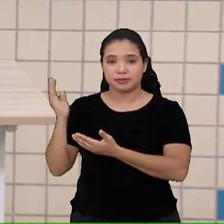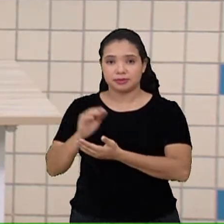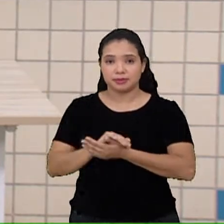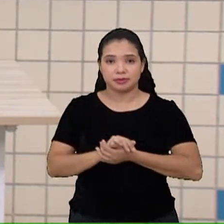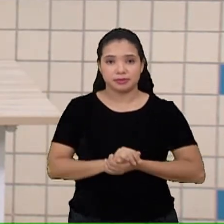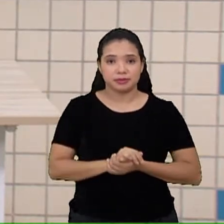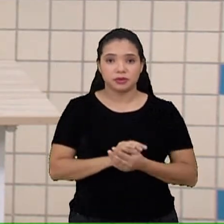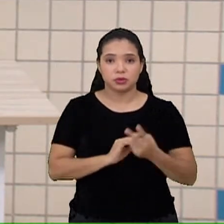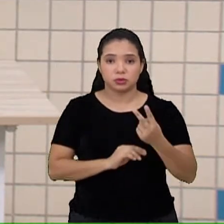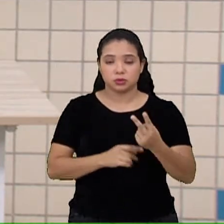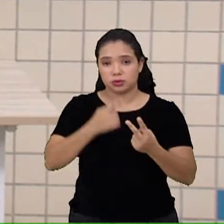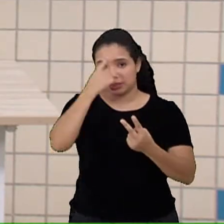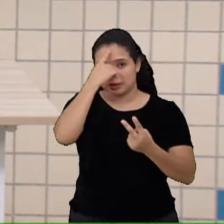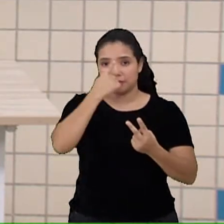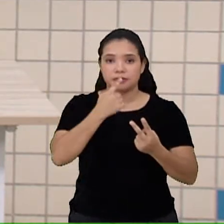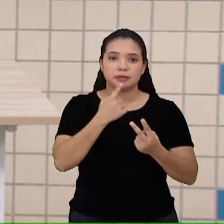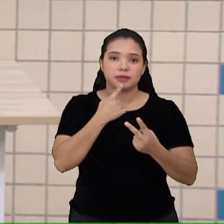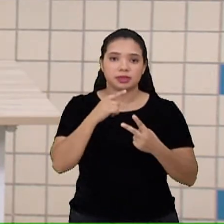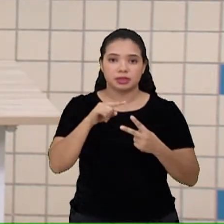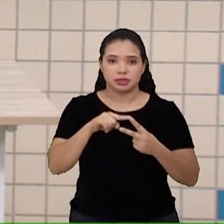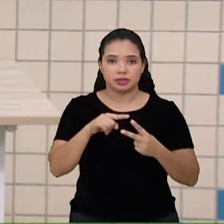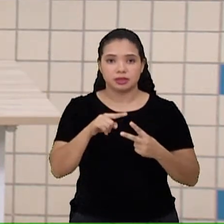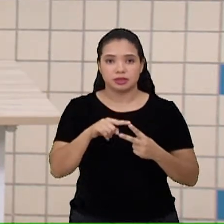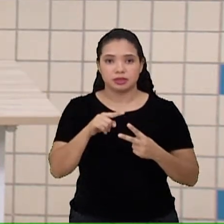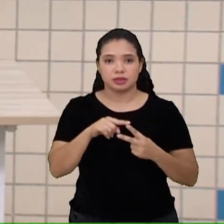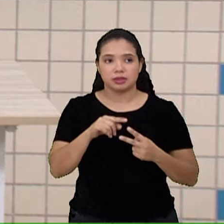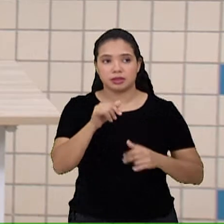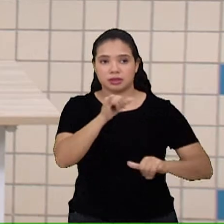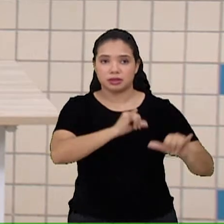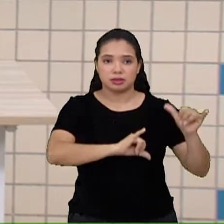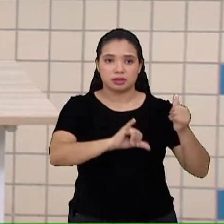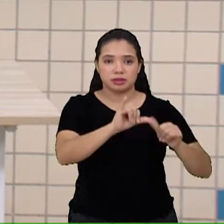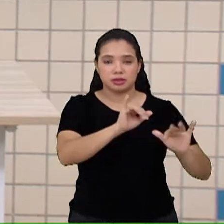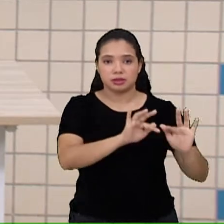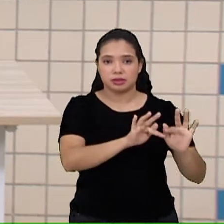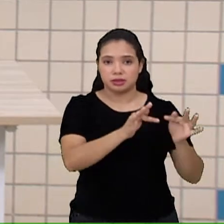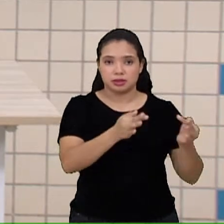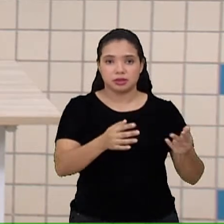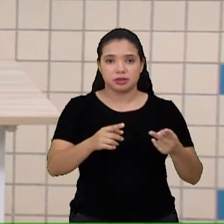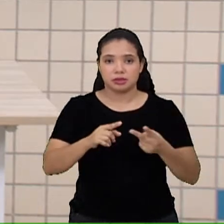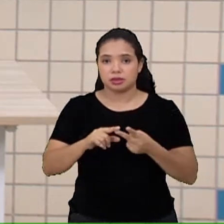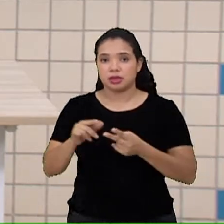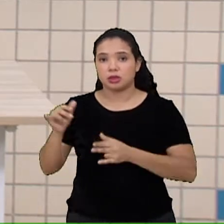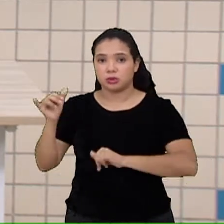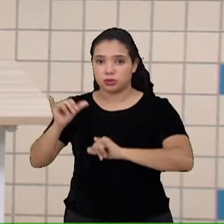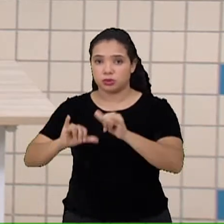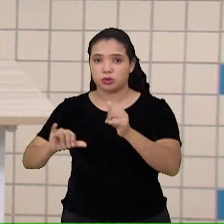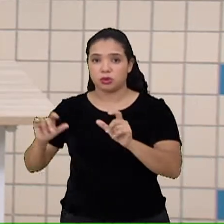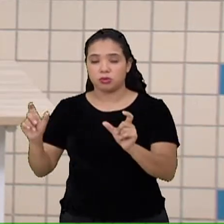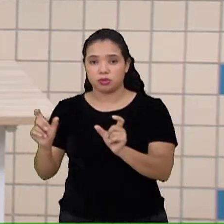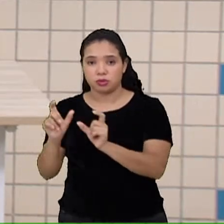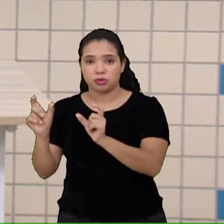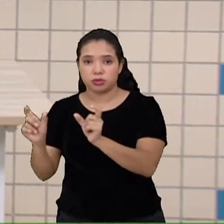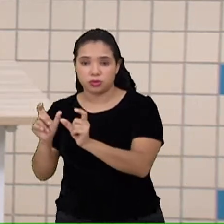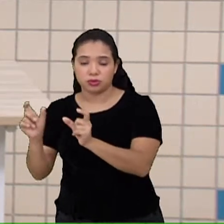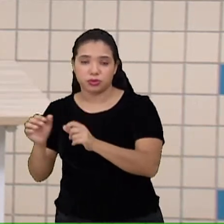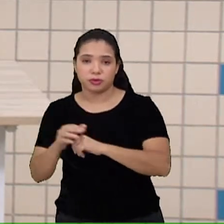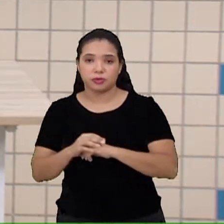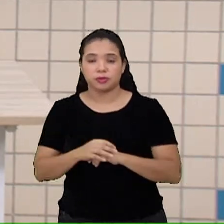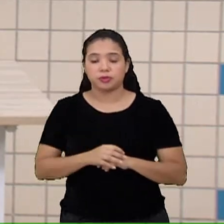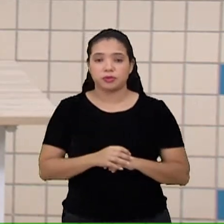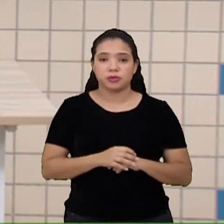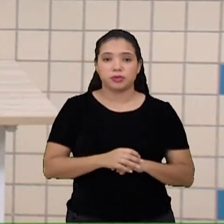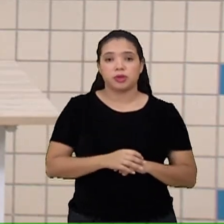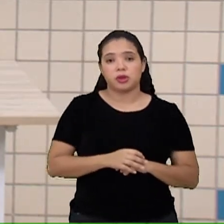duas imagens, né? Uma imagem de substância simples e a outra de substância composta, tá? Os químicos, eles